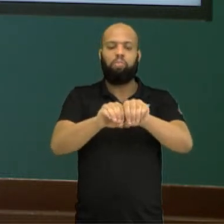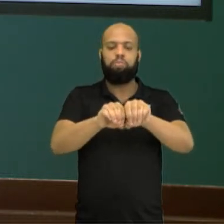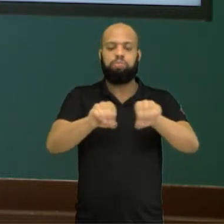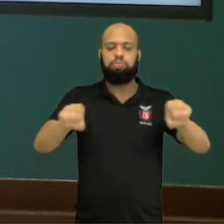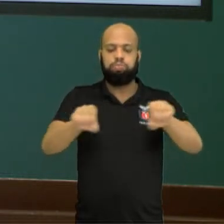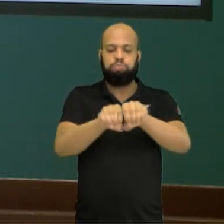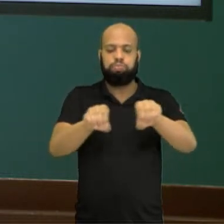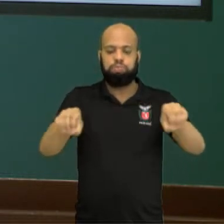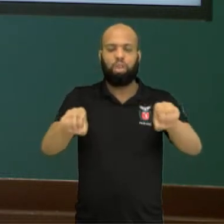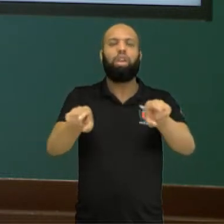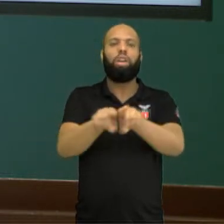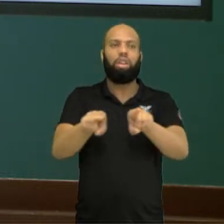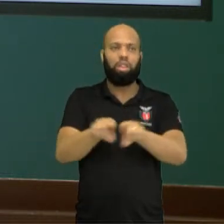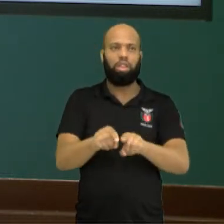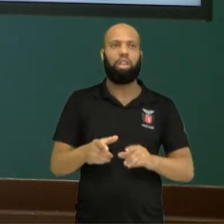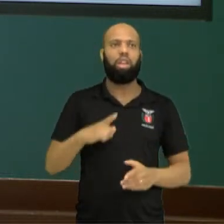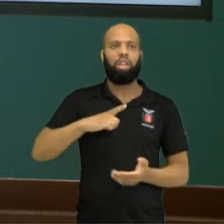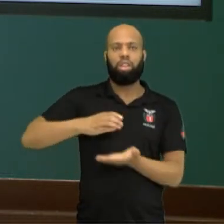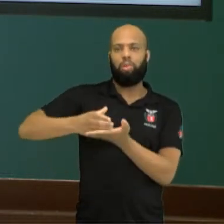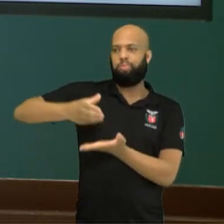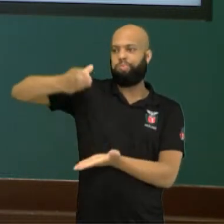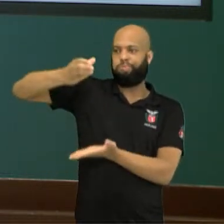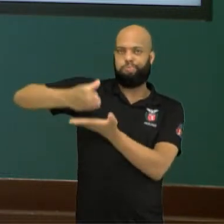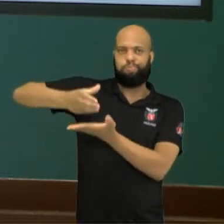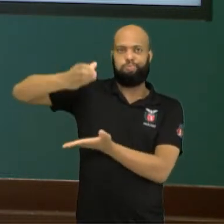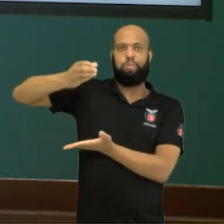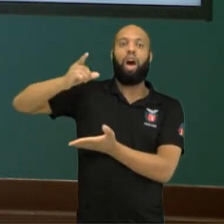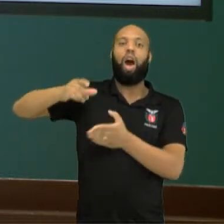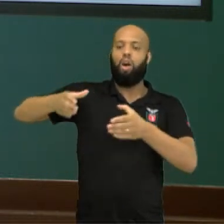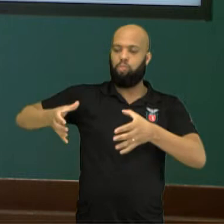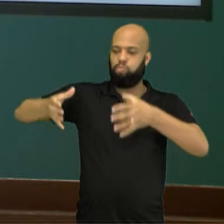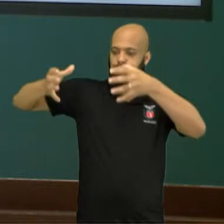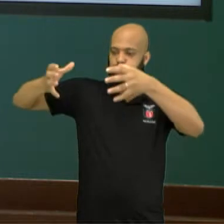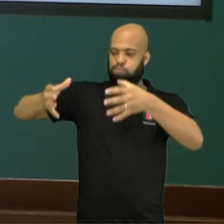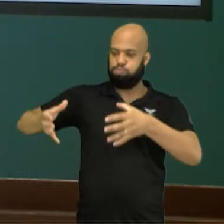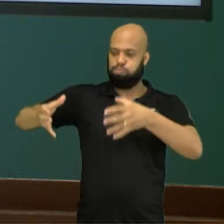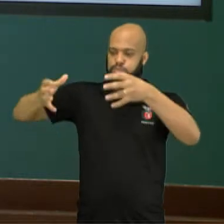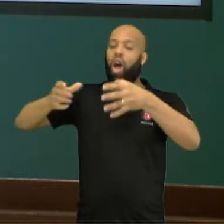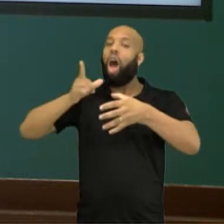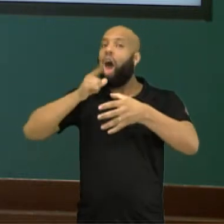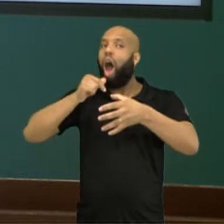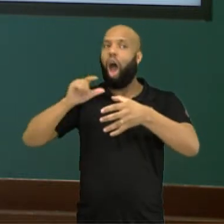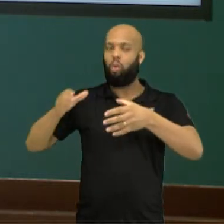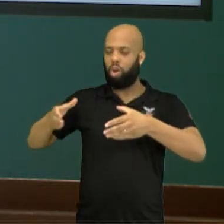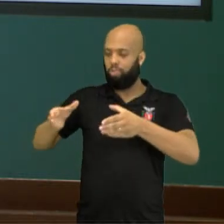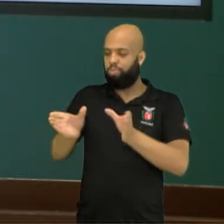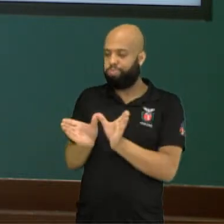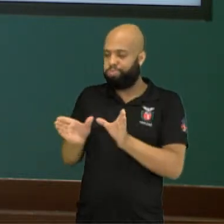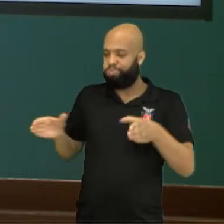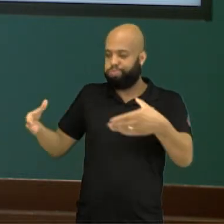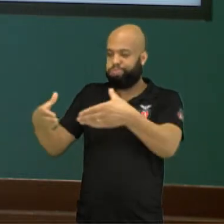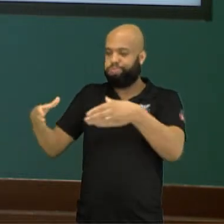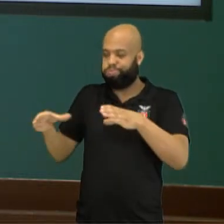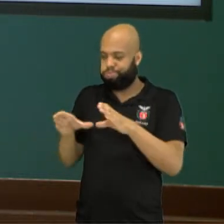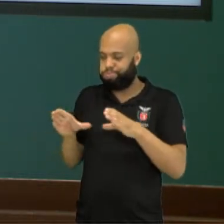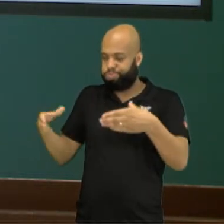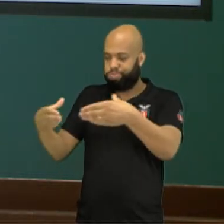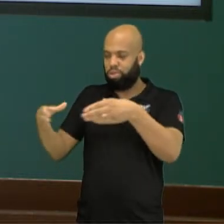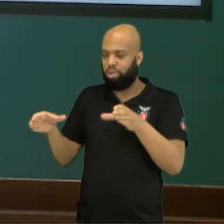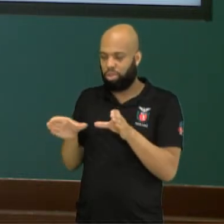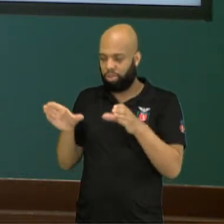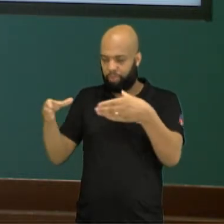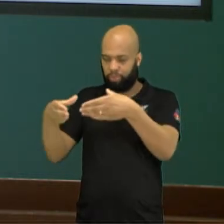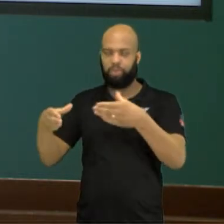caso, um reservatório de água muito utilizado também, o formato cilíndrico, assim como os silos que eu conversei,